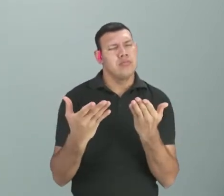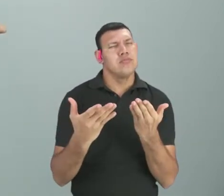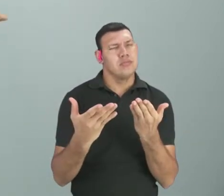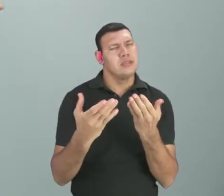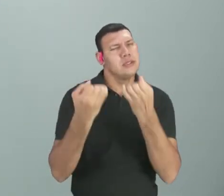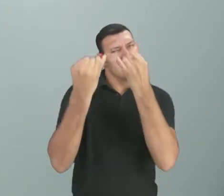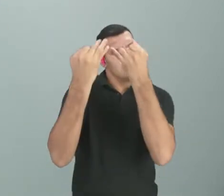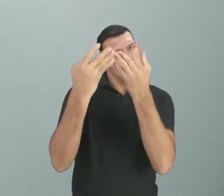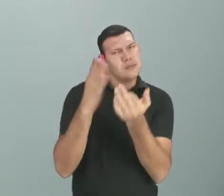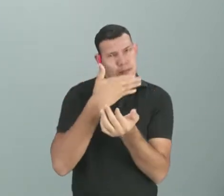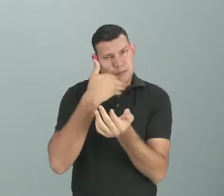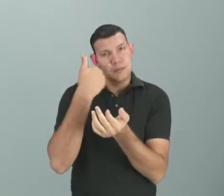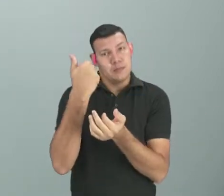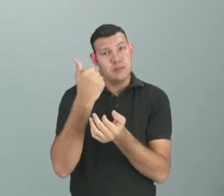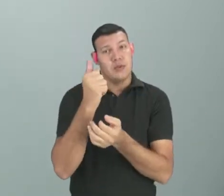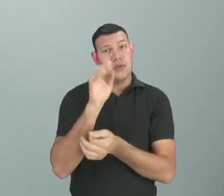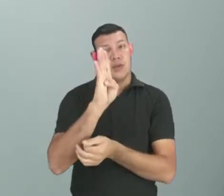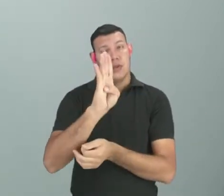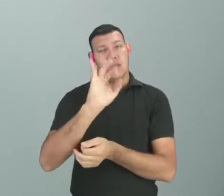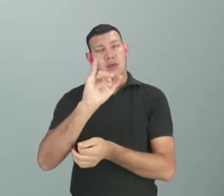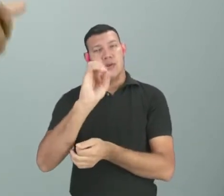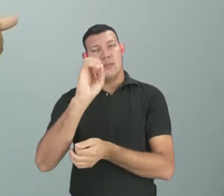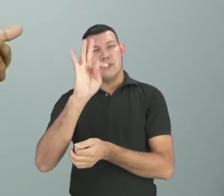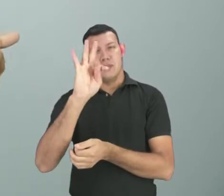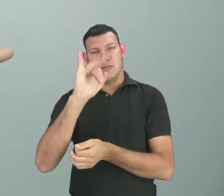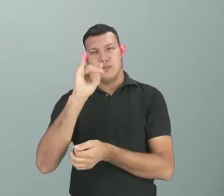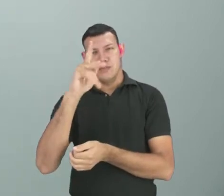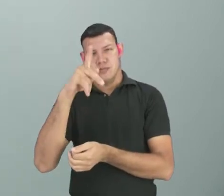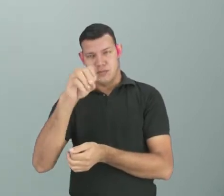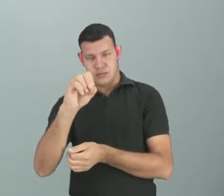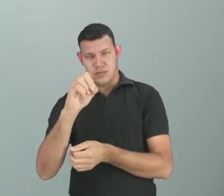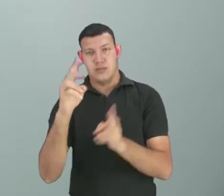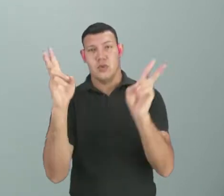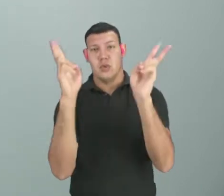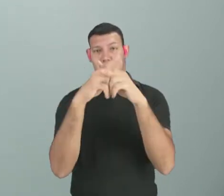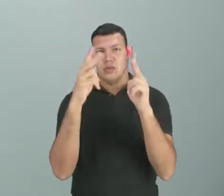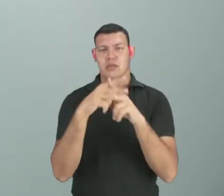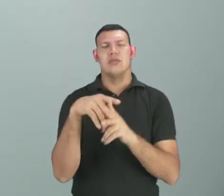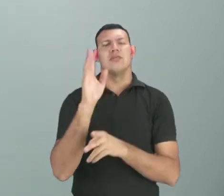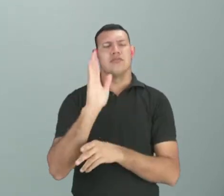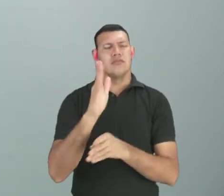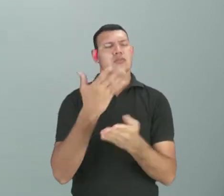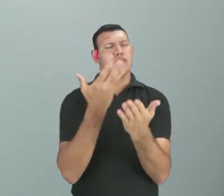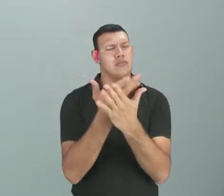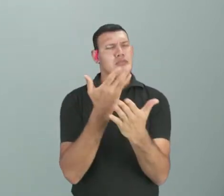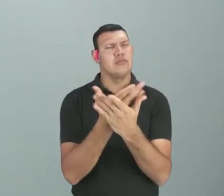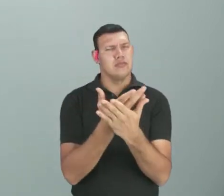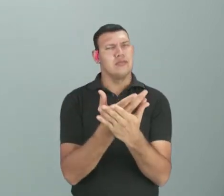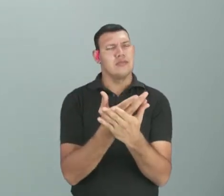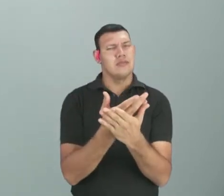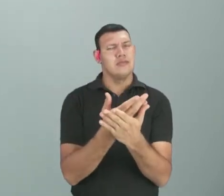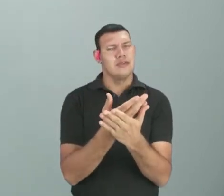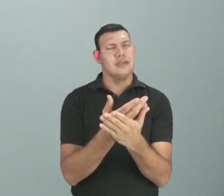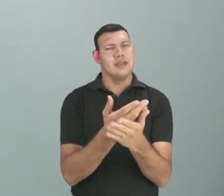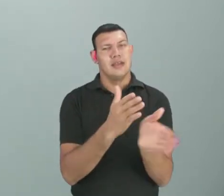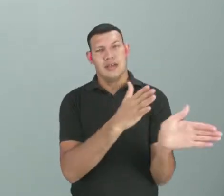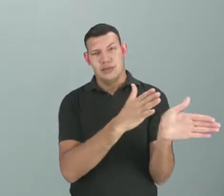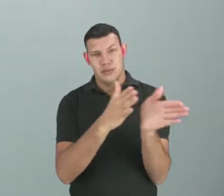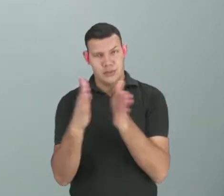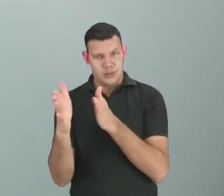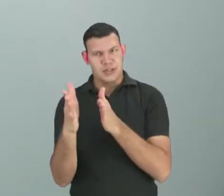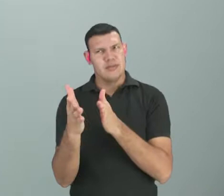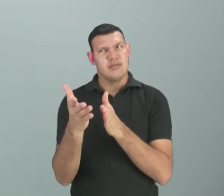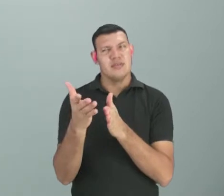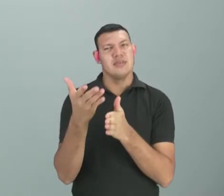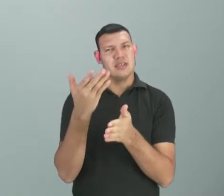os biotipos e as lutas. Eu sei que vocês já viram sobre os biotipos, na época a gente até calculou nosso